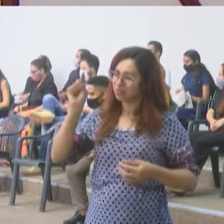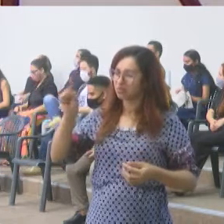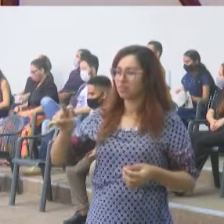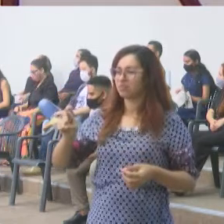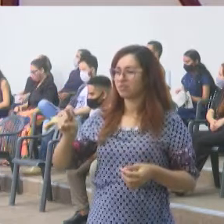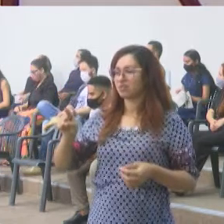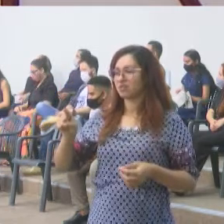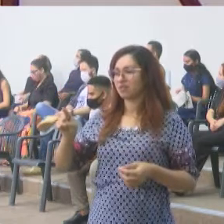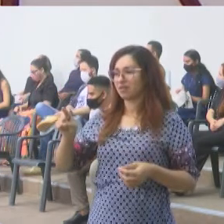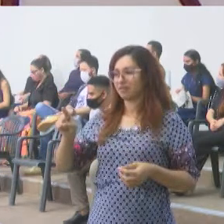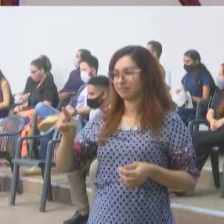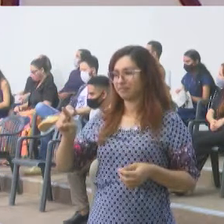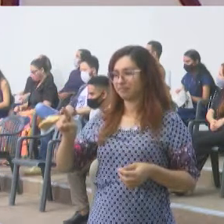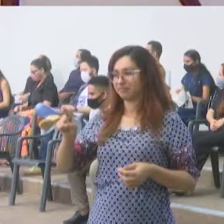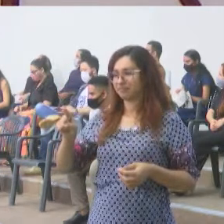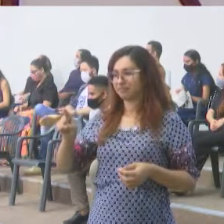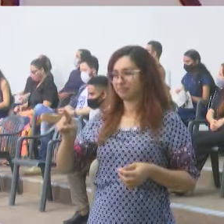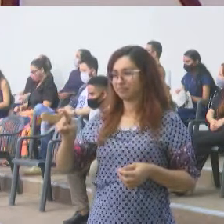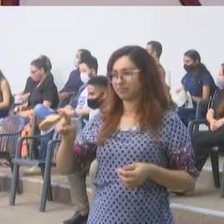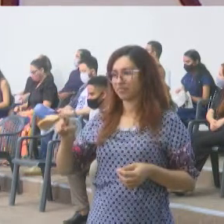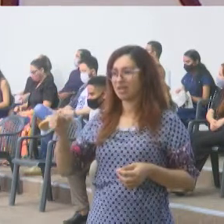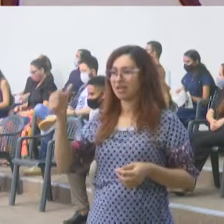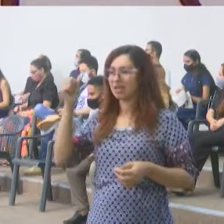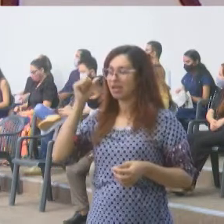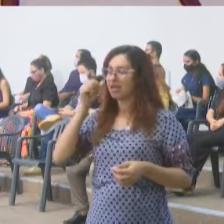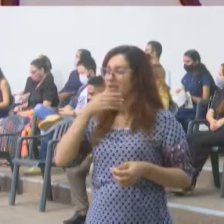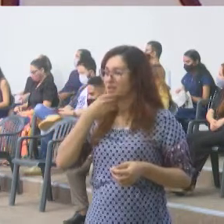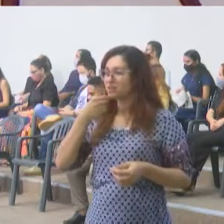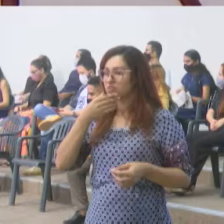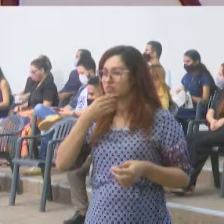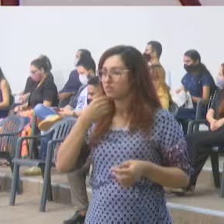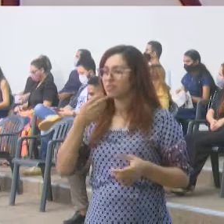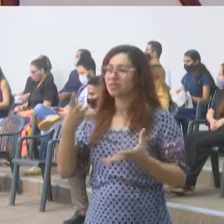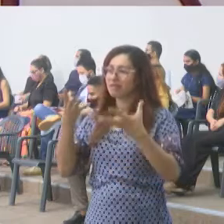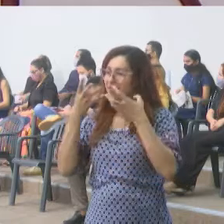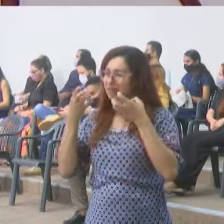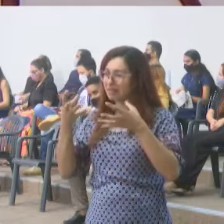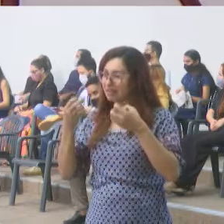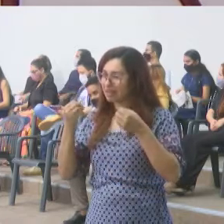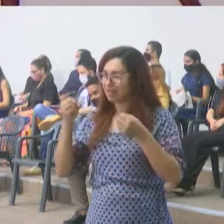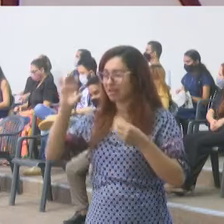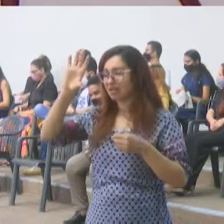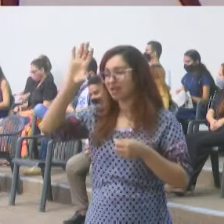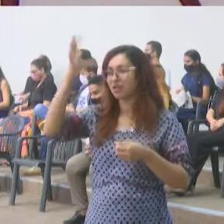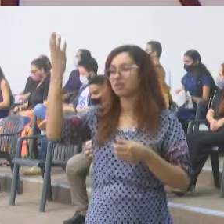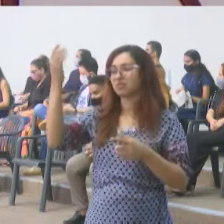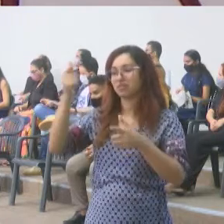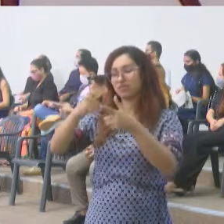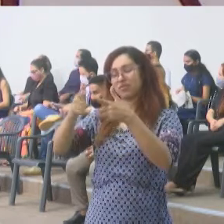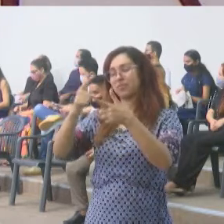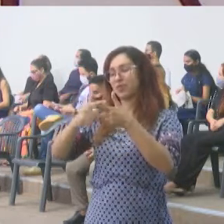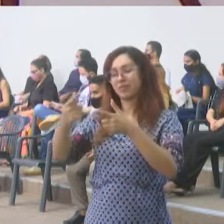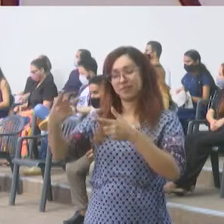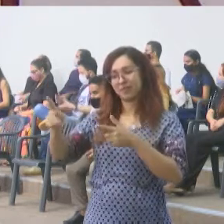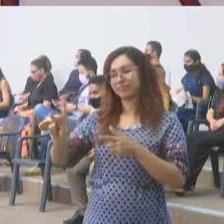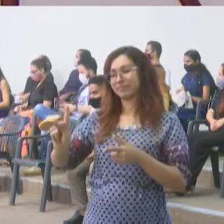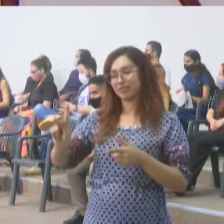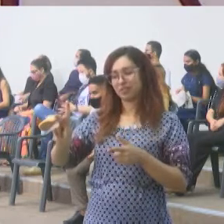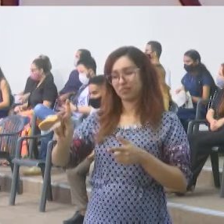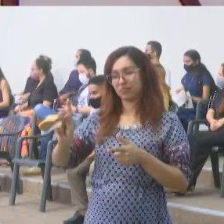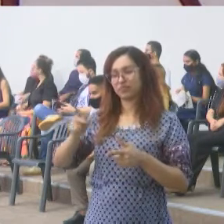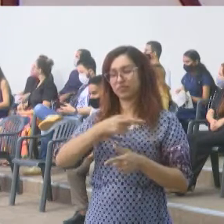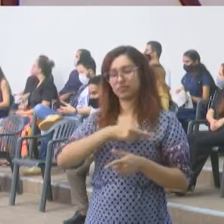juramento de Boaz e disse: olha, esse homem não vai descansar enquanto ele não resolver o teu problema. Até o final